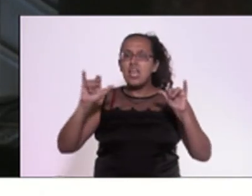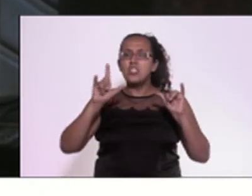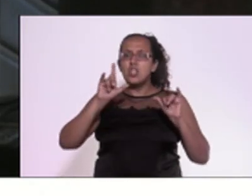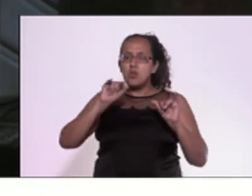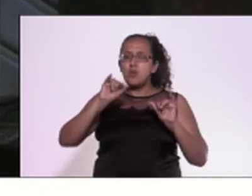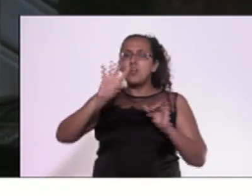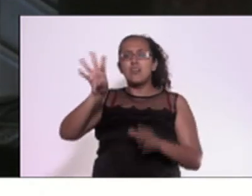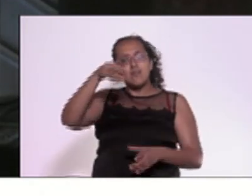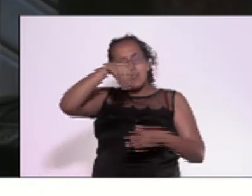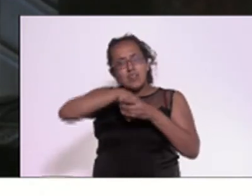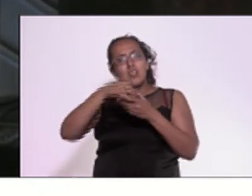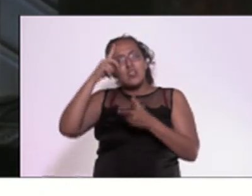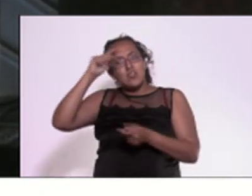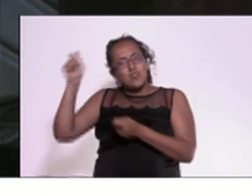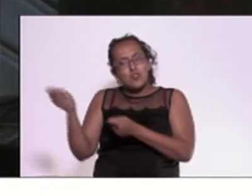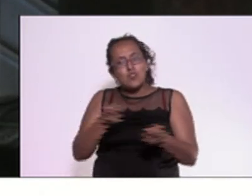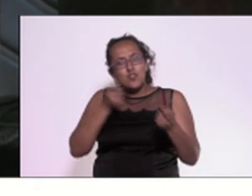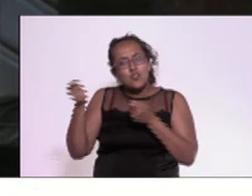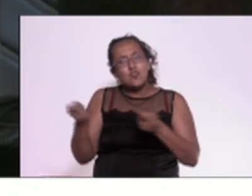Lapa.